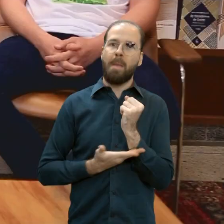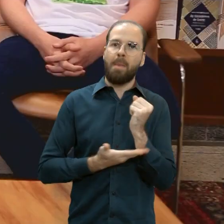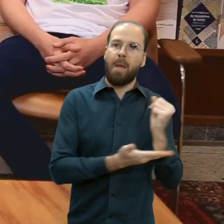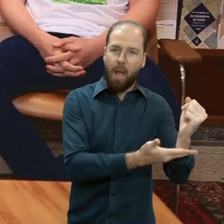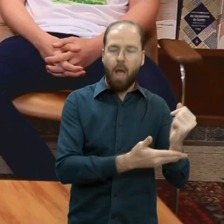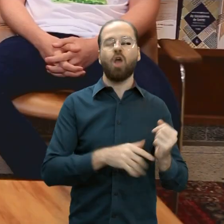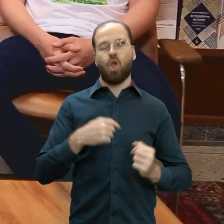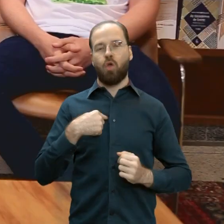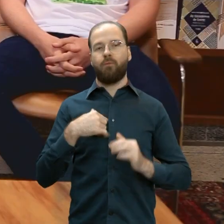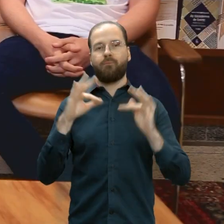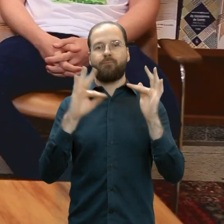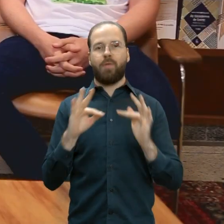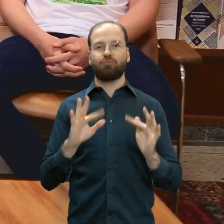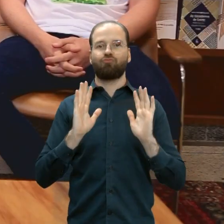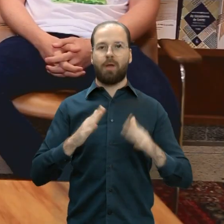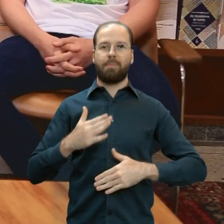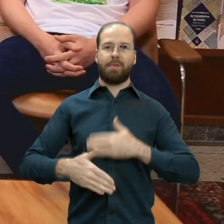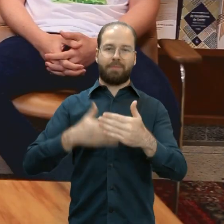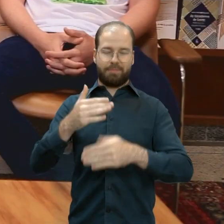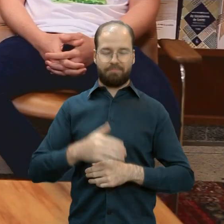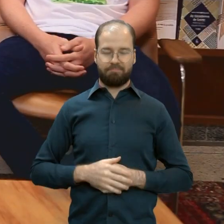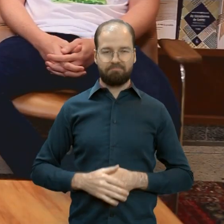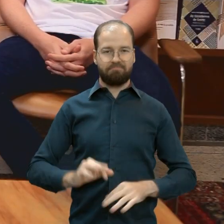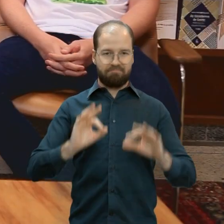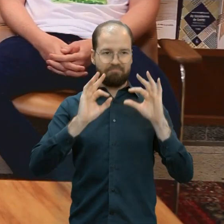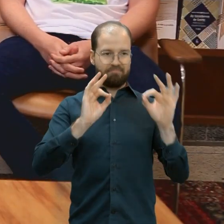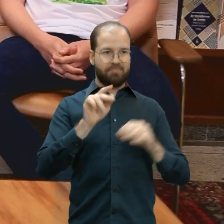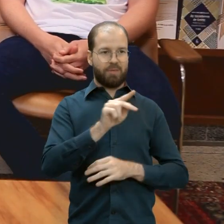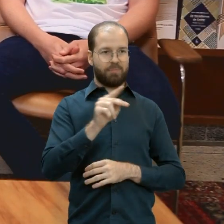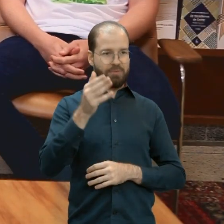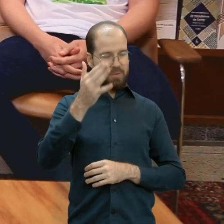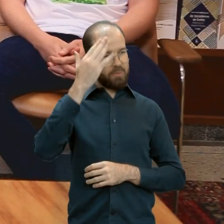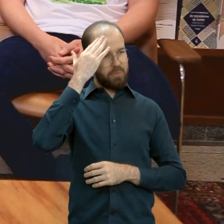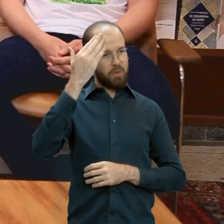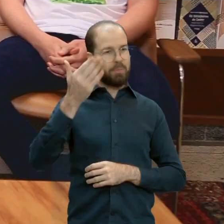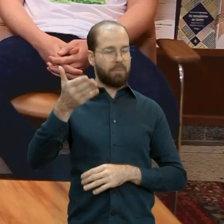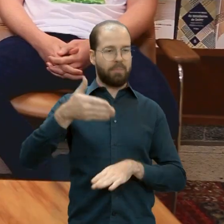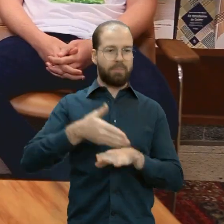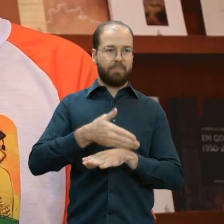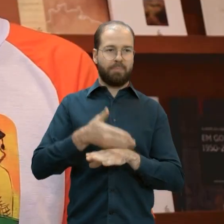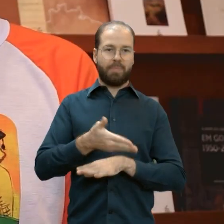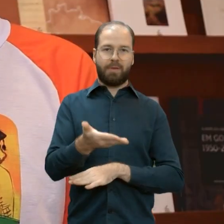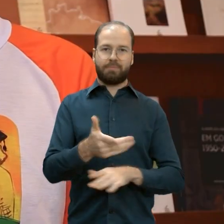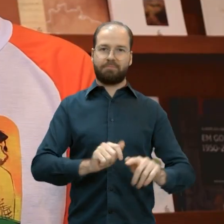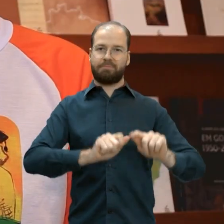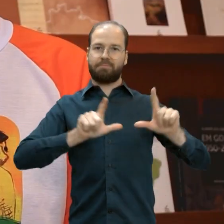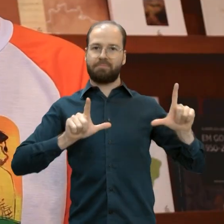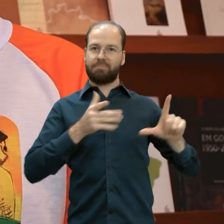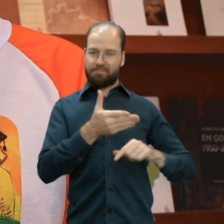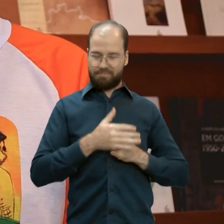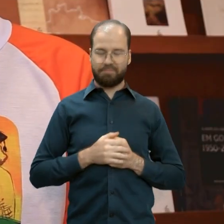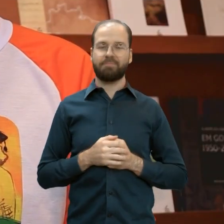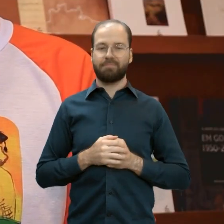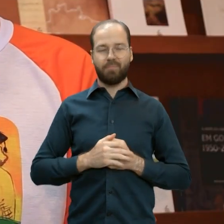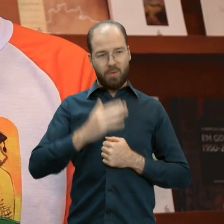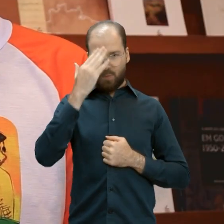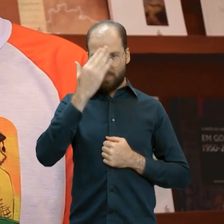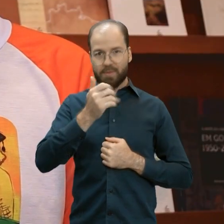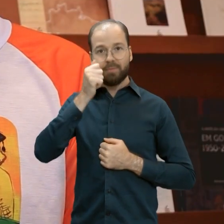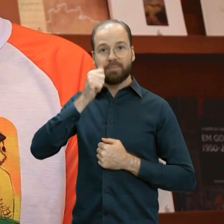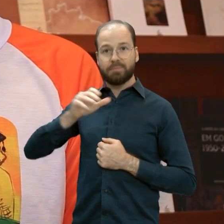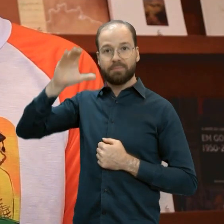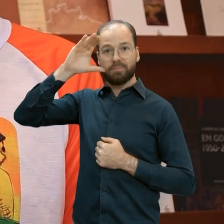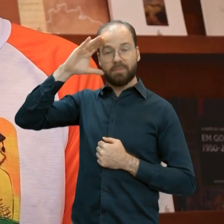construindo. Perfeito, professor. Muito obrigada por participar aqui com a gente no nosso quadro. Muito obrigado, Ana. Agradeço o convite feito